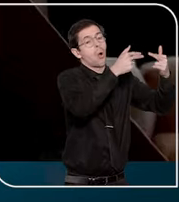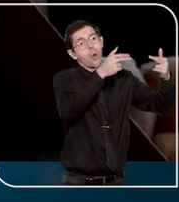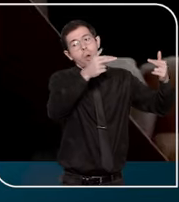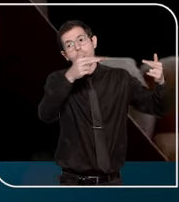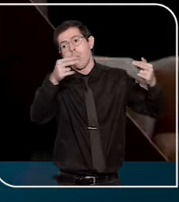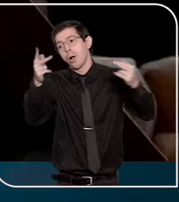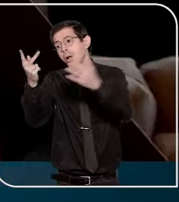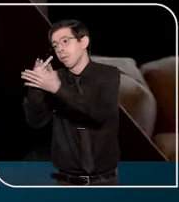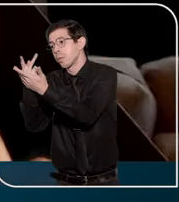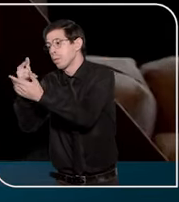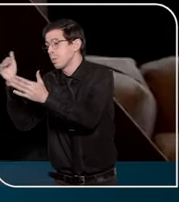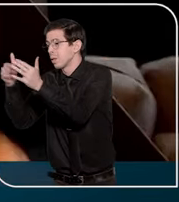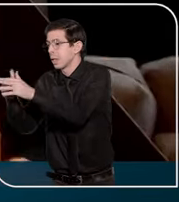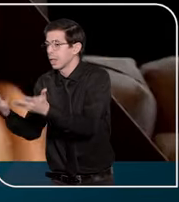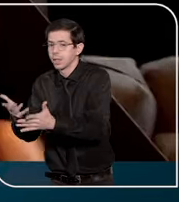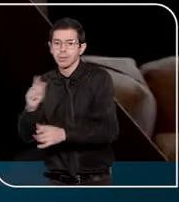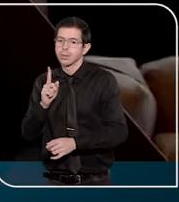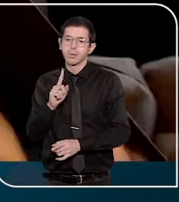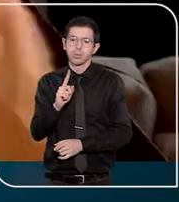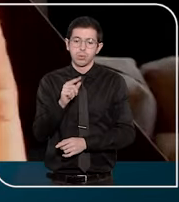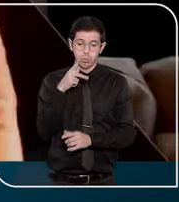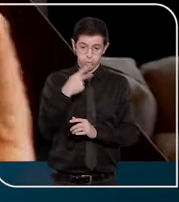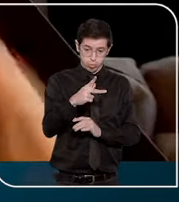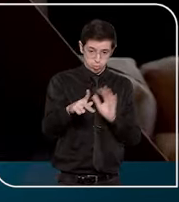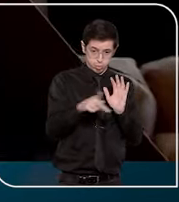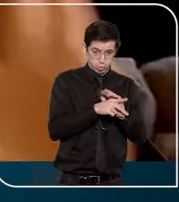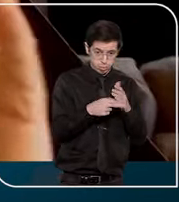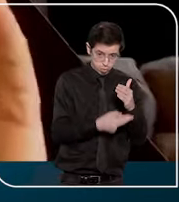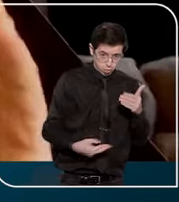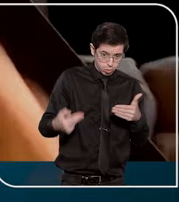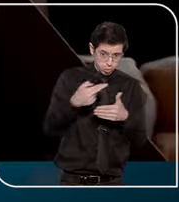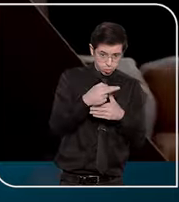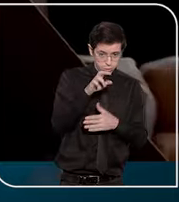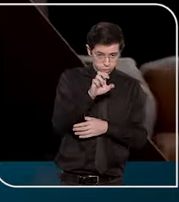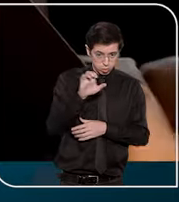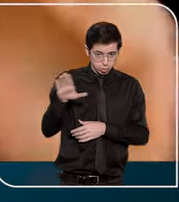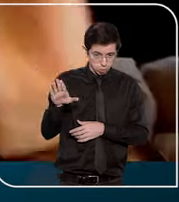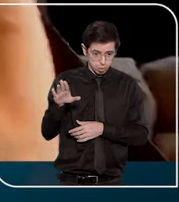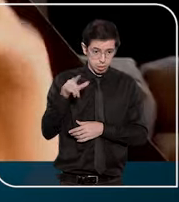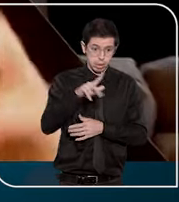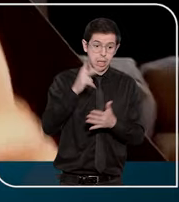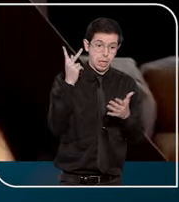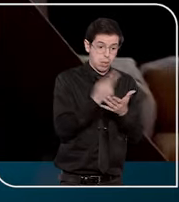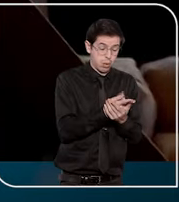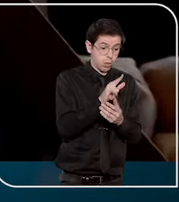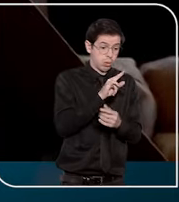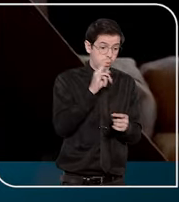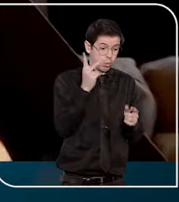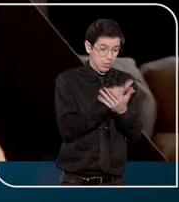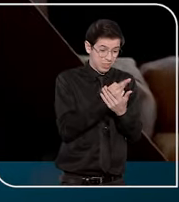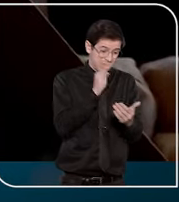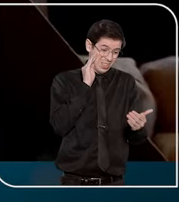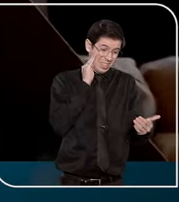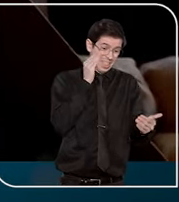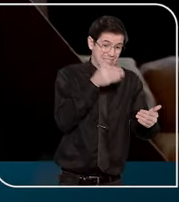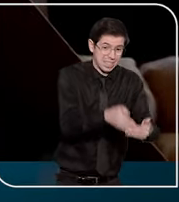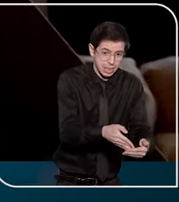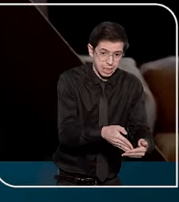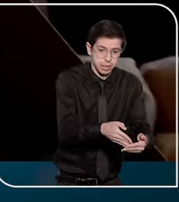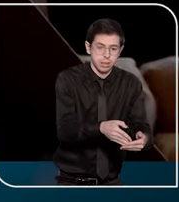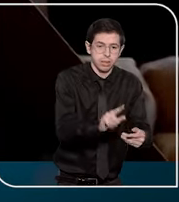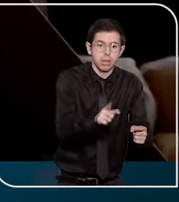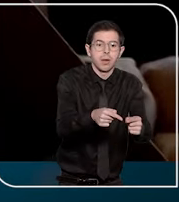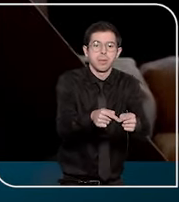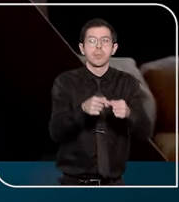trouxe para cá. Não. No seu recurso extraordinário, você vai ter que mostrar que essa violação aconteceu de maneira direta. E é por isso